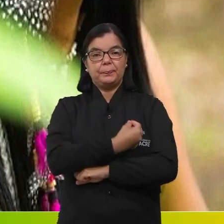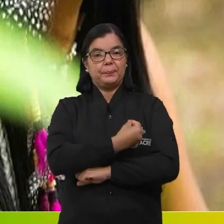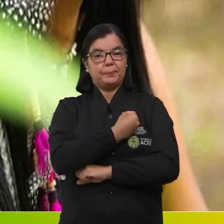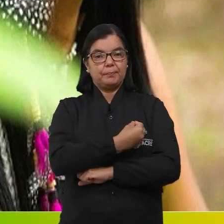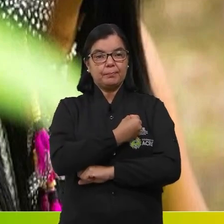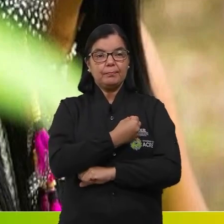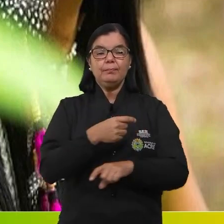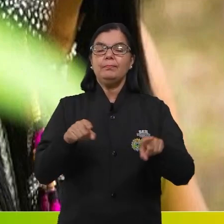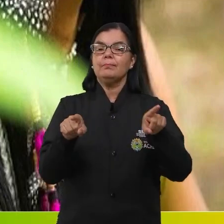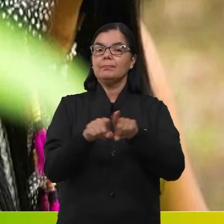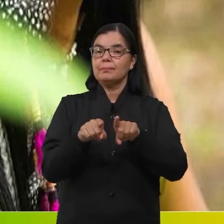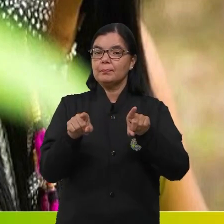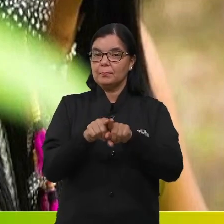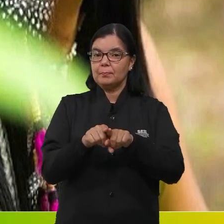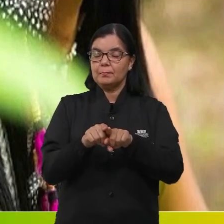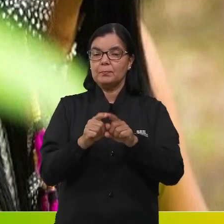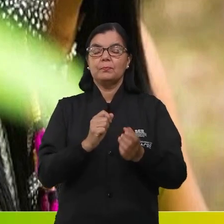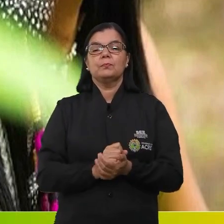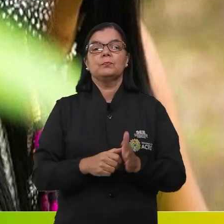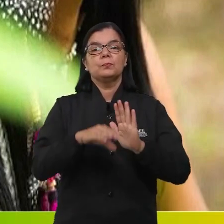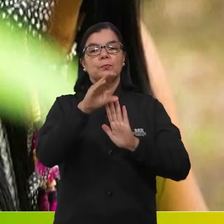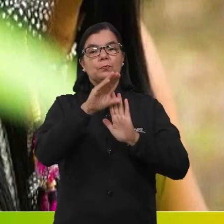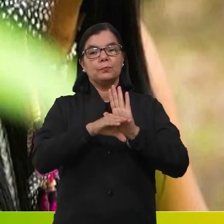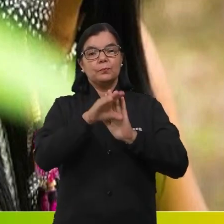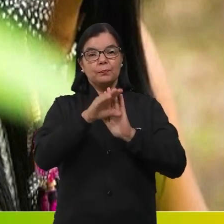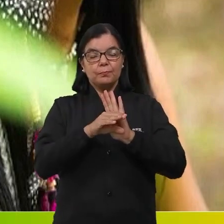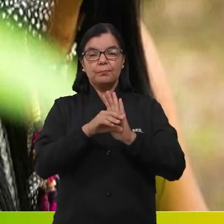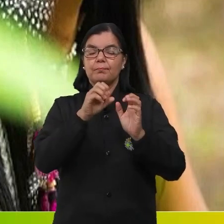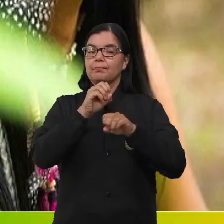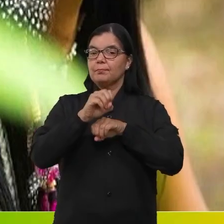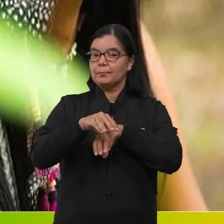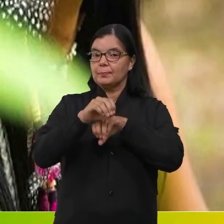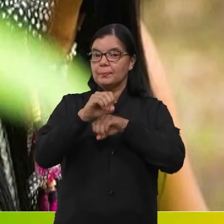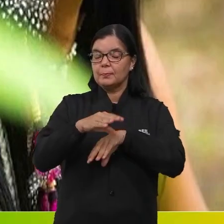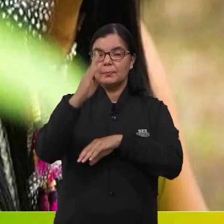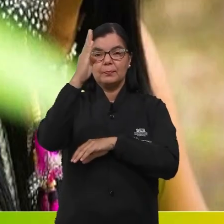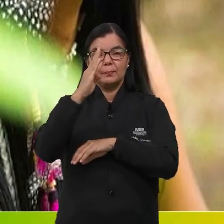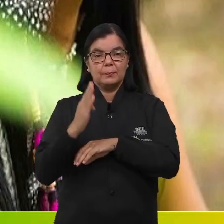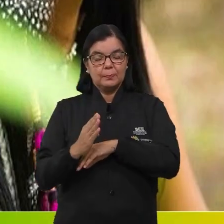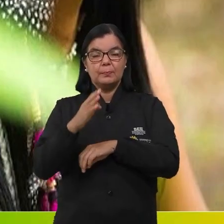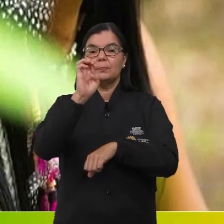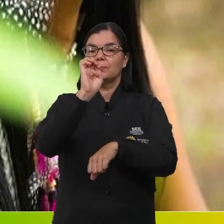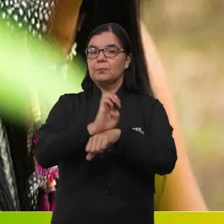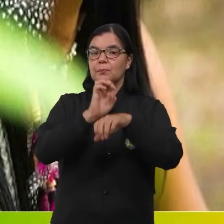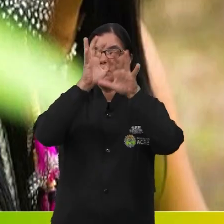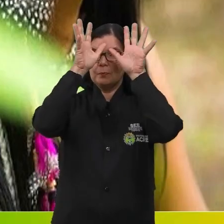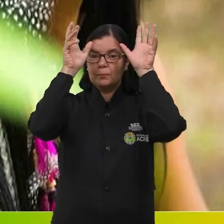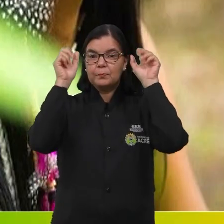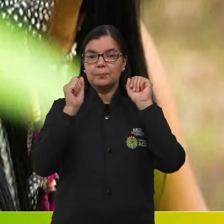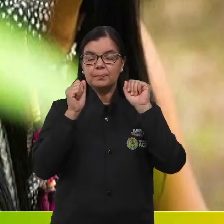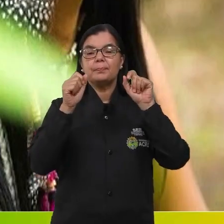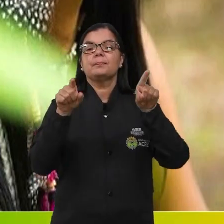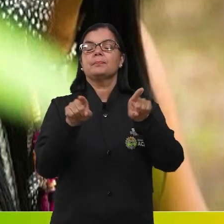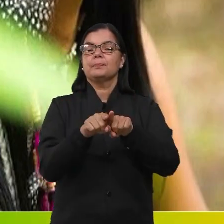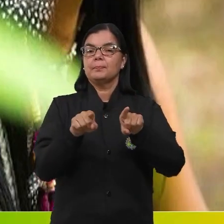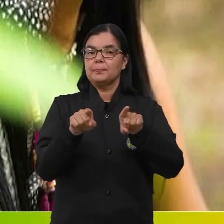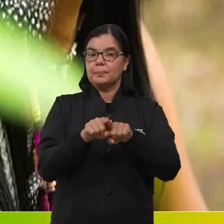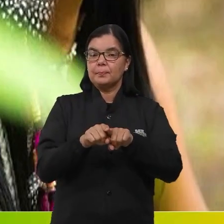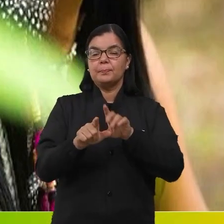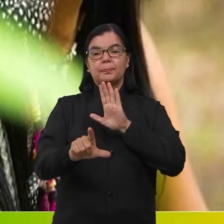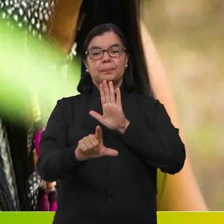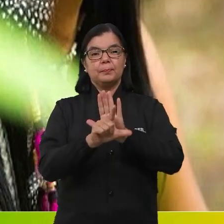presente, inclusive, no currículo de educação do Brasil, do estado do Acre, principalmente. A